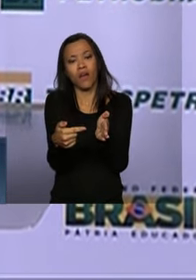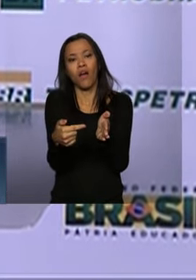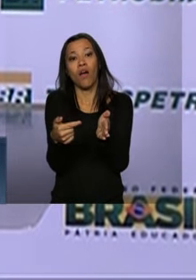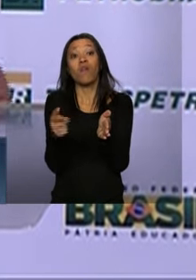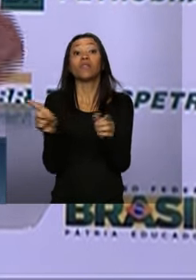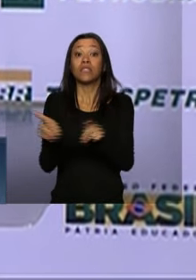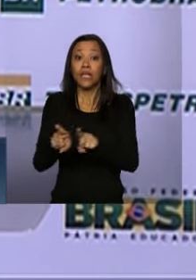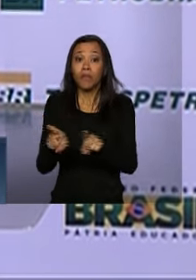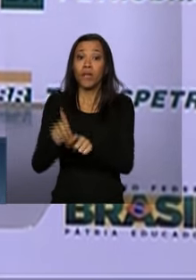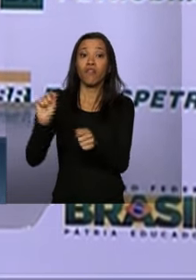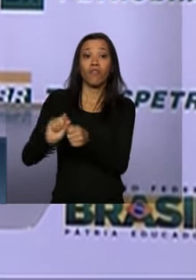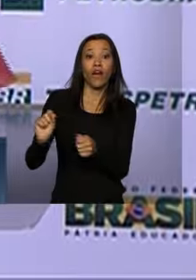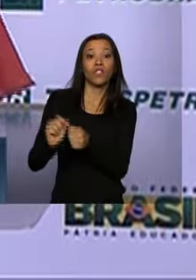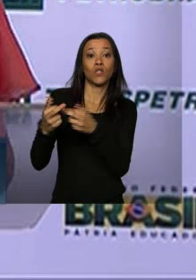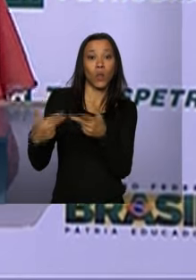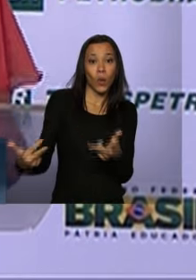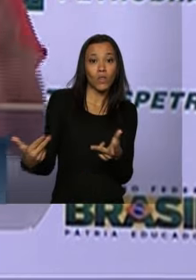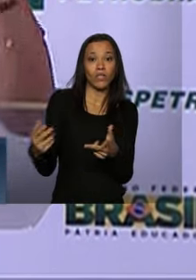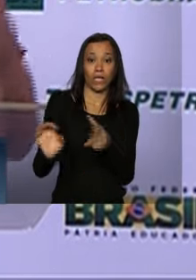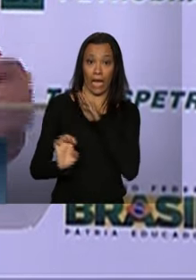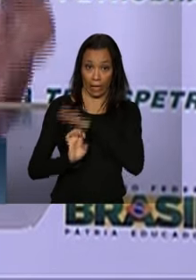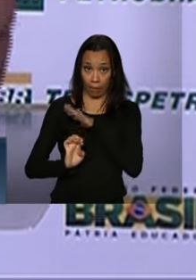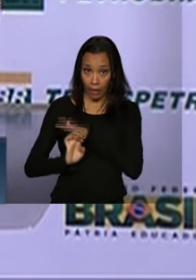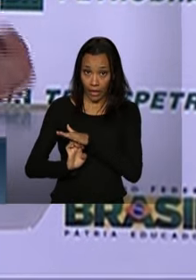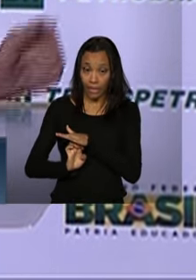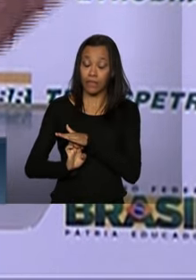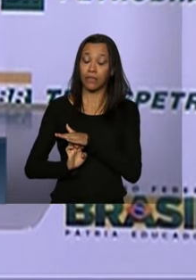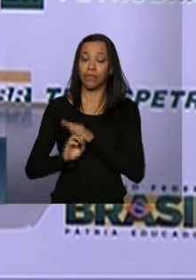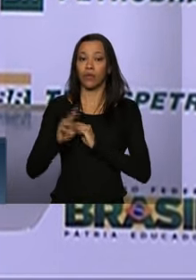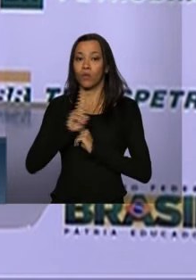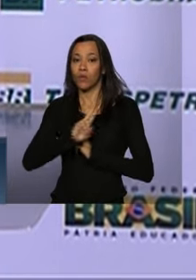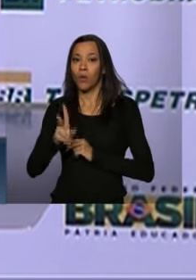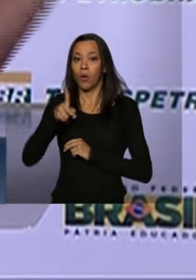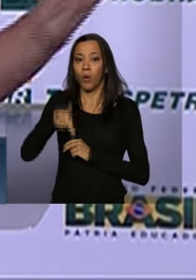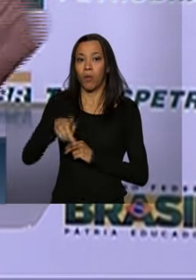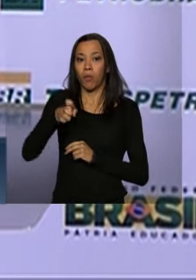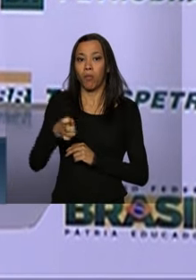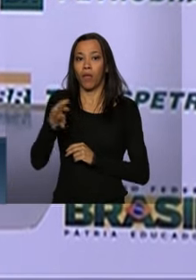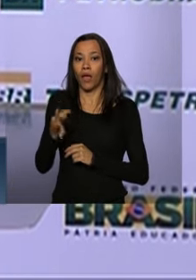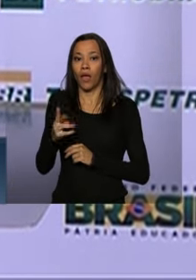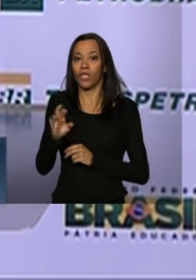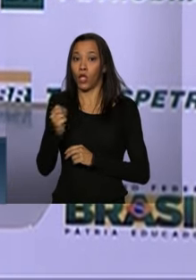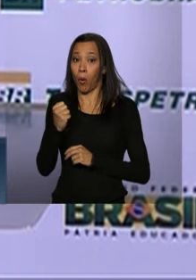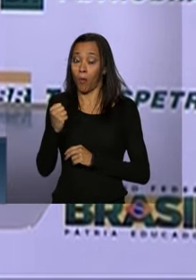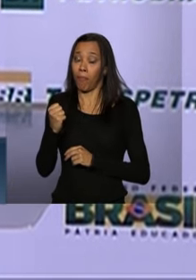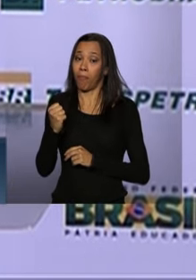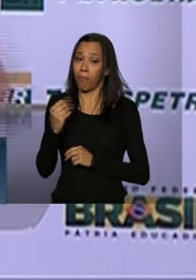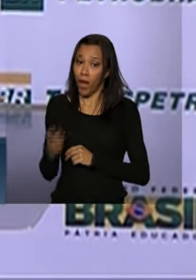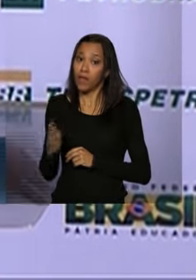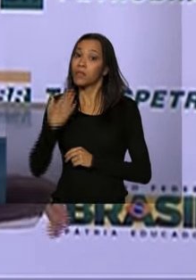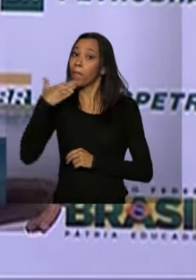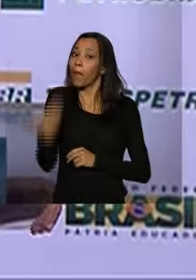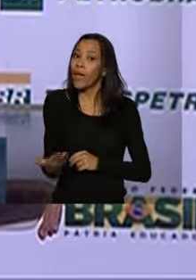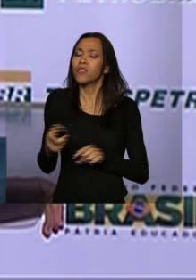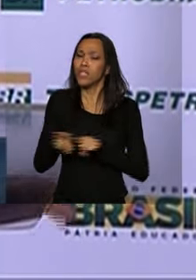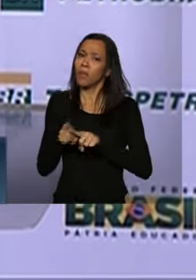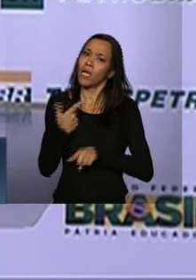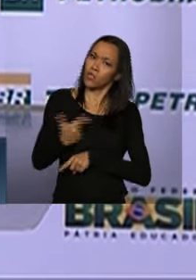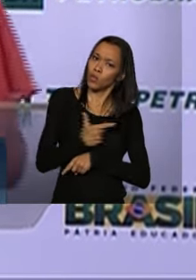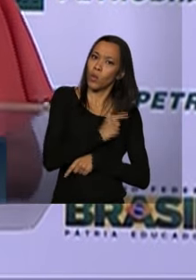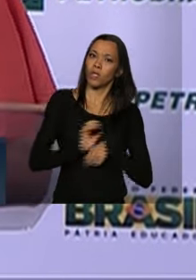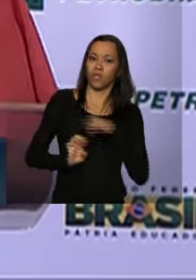que a Petrobras demanda, aquilo que as outras empresas demandam, mas, sobretudo, a